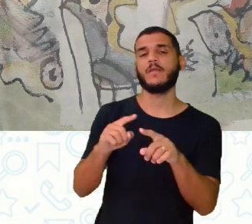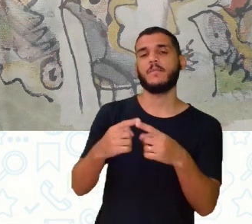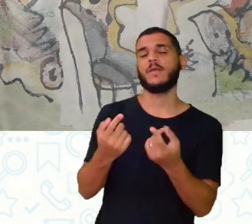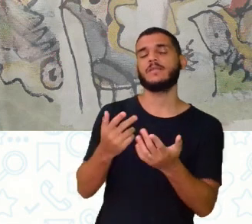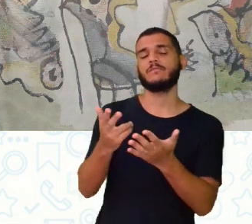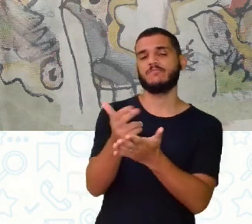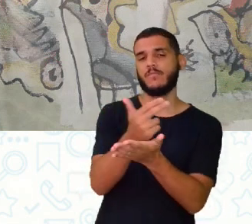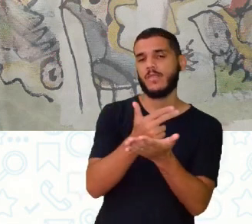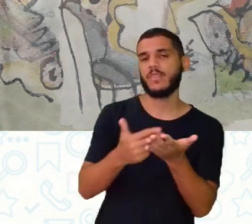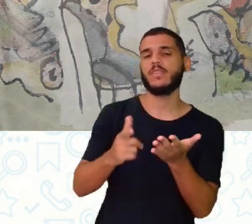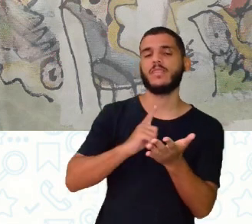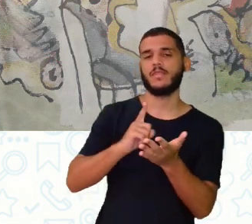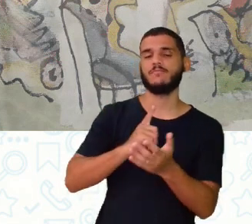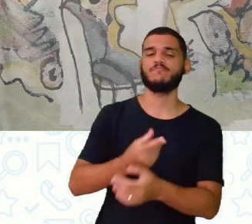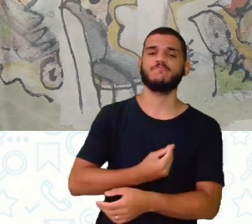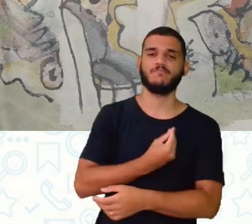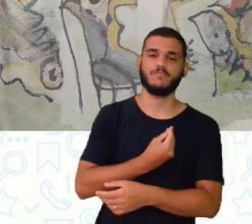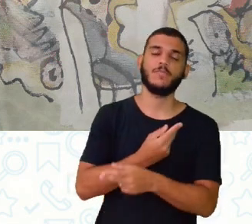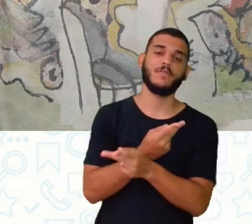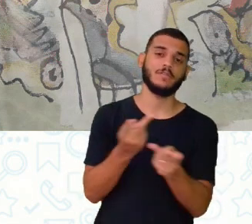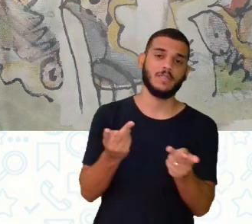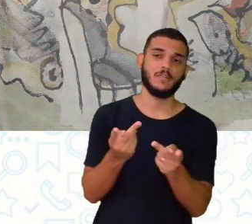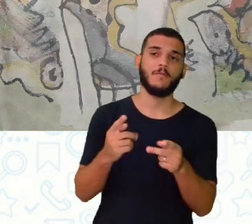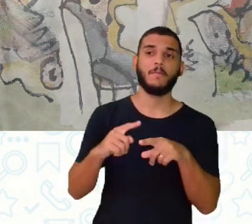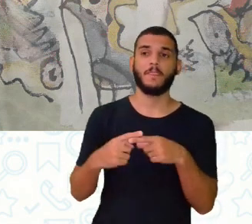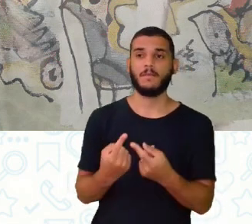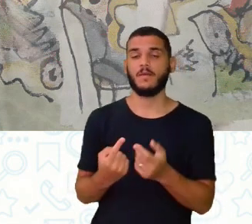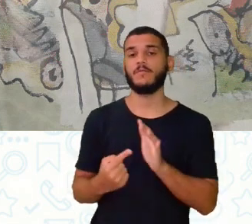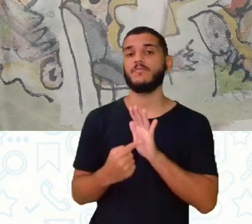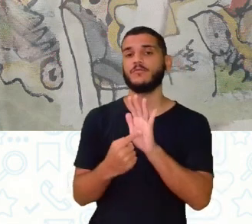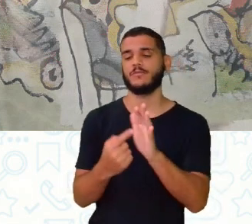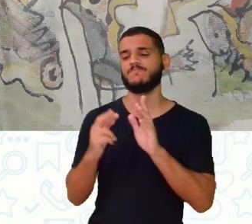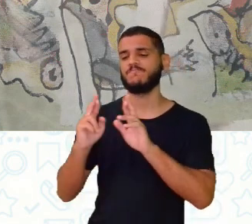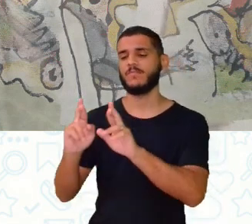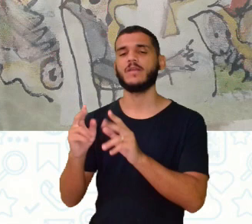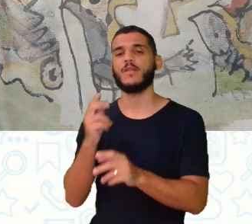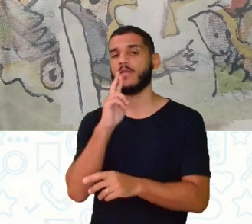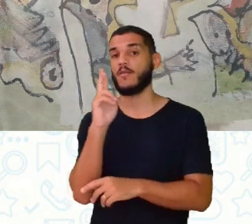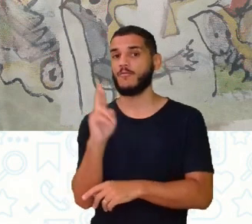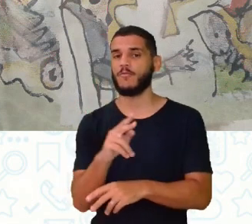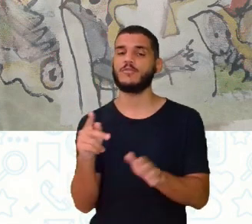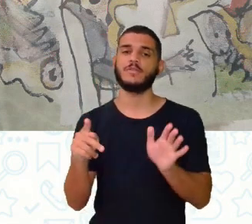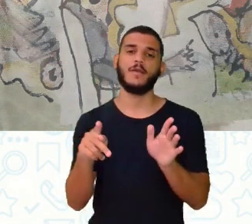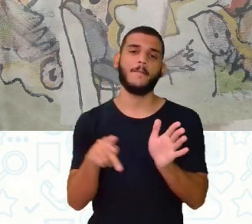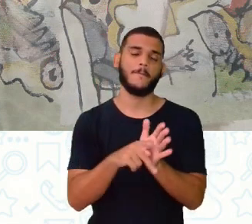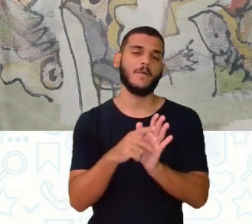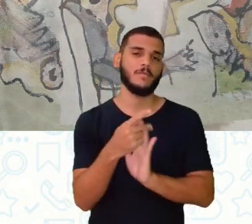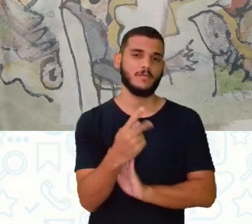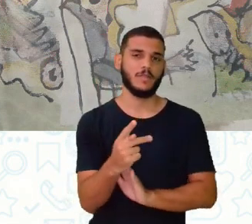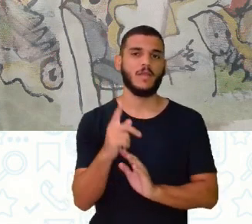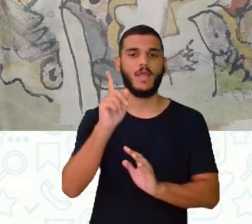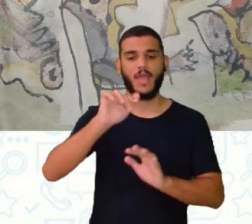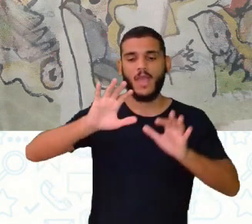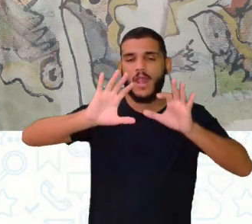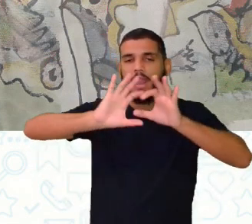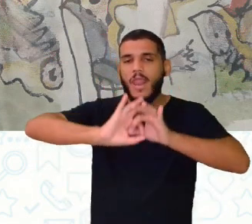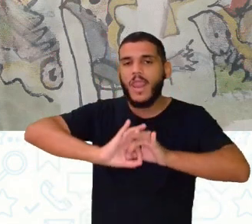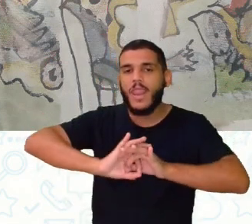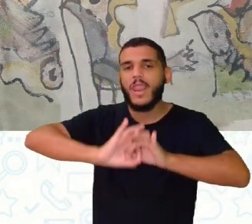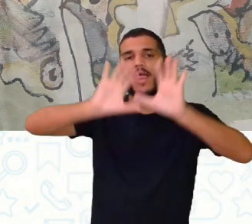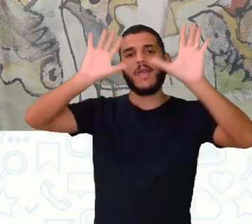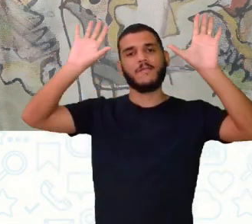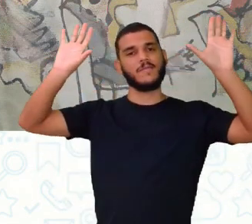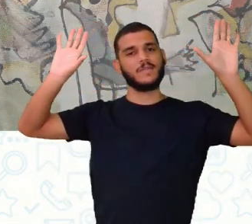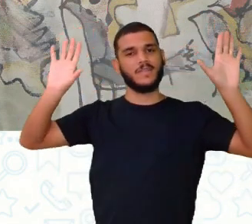pintura quando vi com vocês. E aí aqui eu trouxe uma expectativa de resposta, não é? É liberdade, um